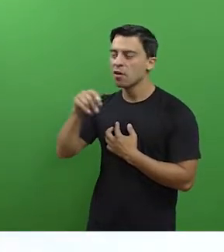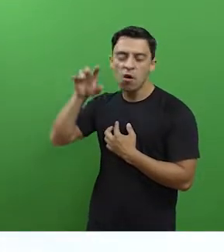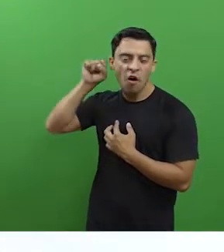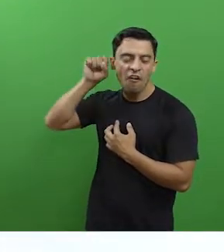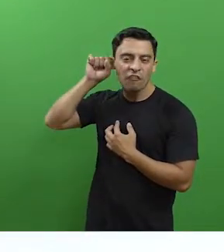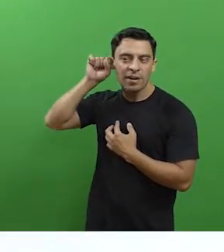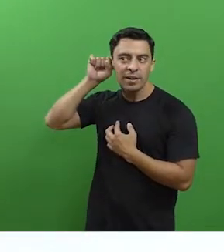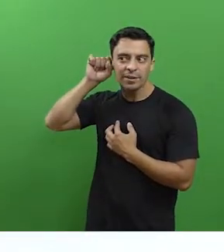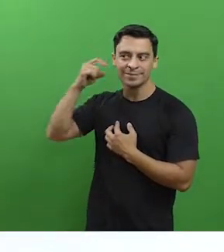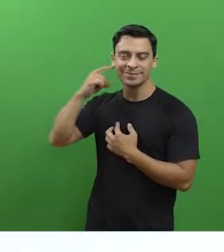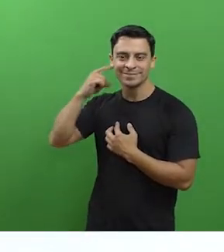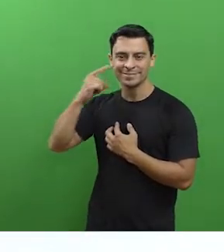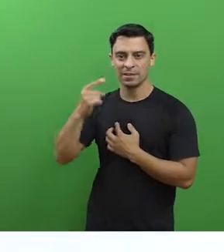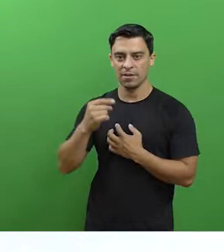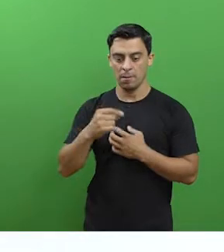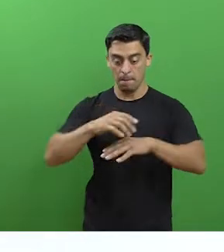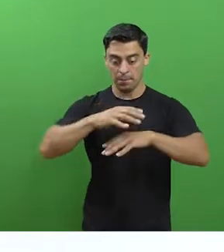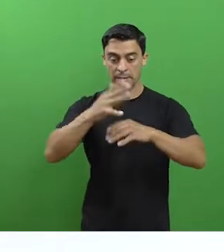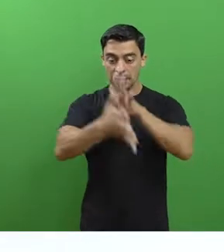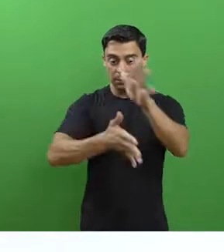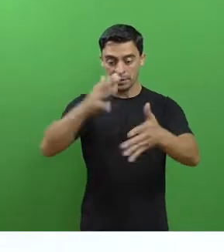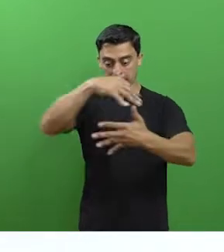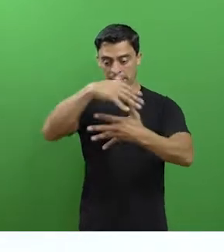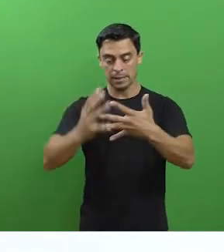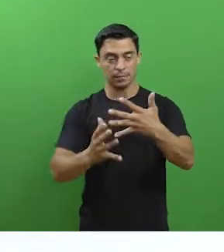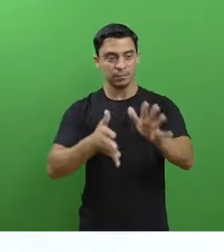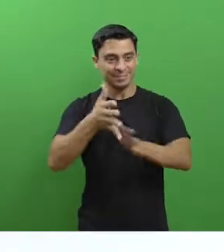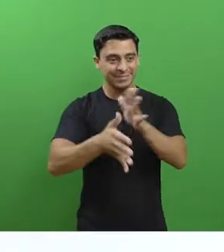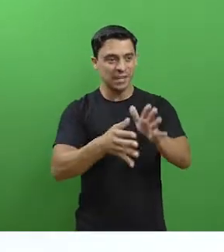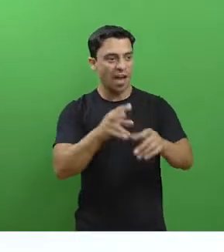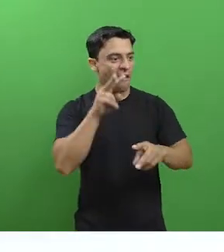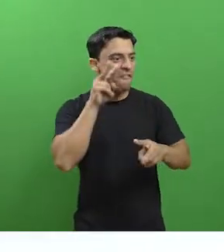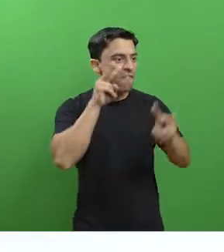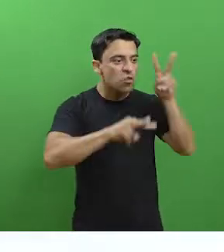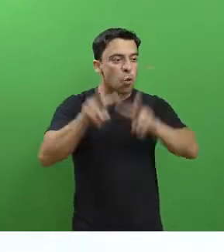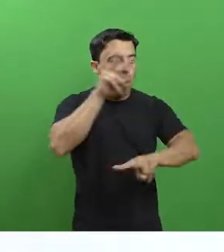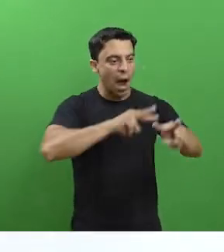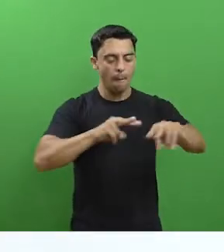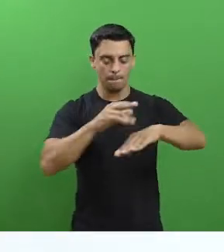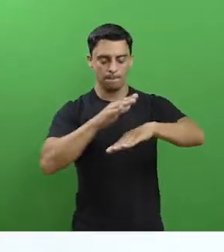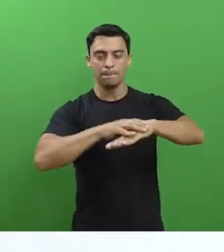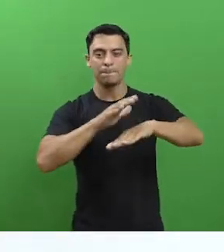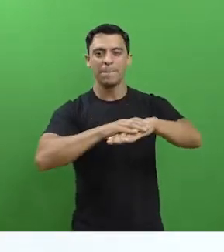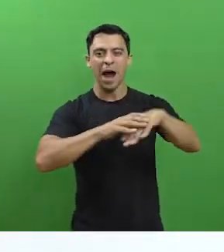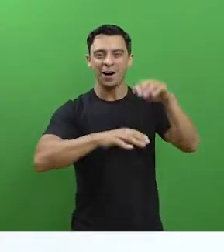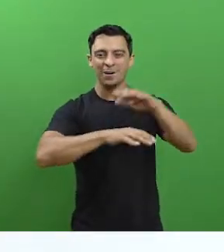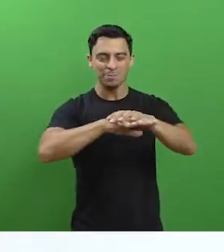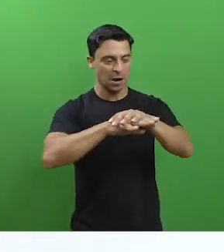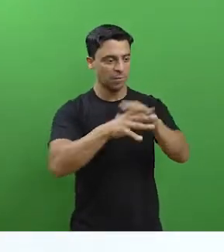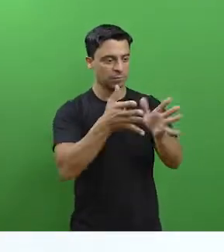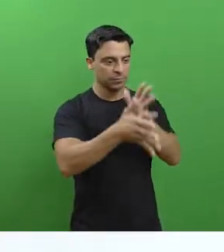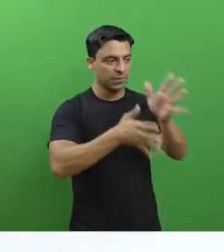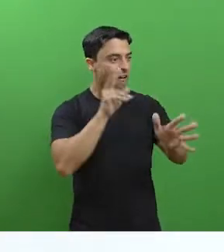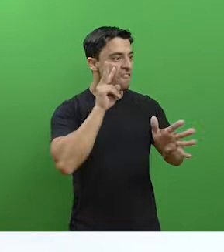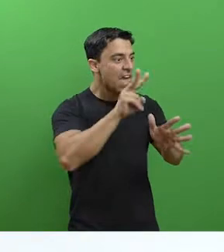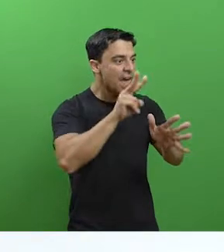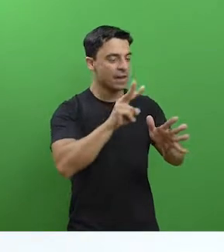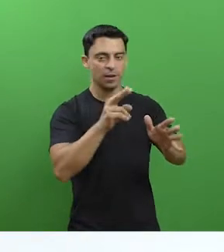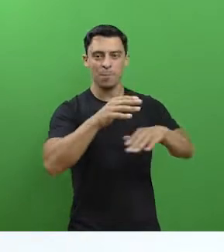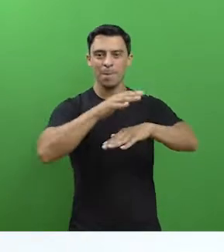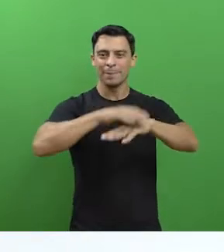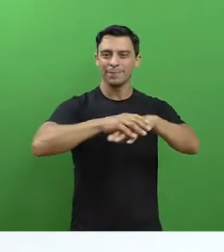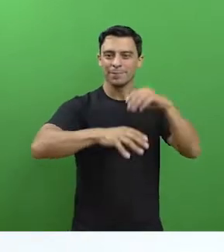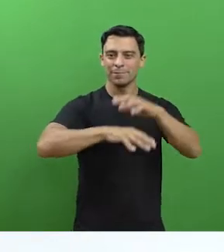de sinais é visual, então o surdo tem que ver, e manual. Então, viso-manual. Ele vê os